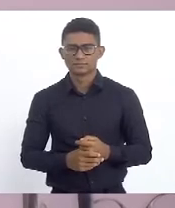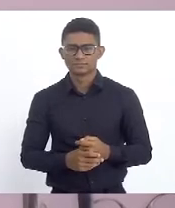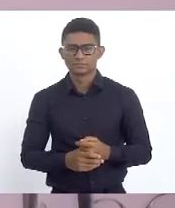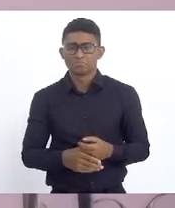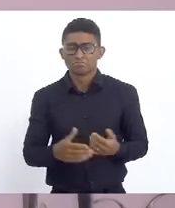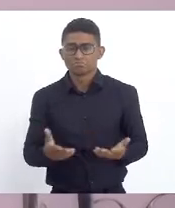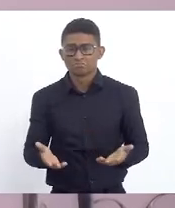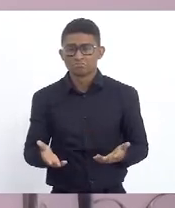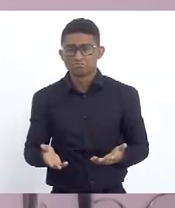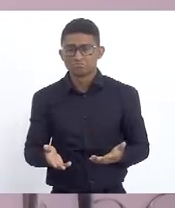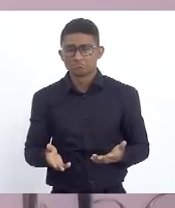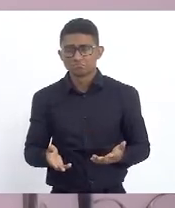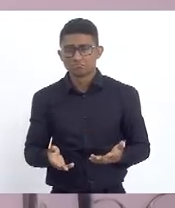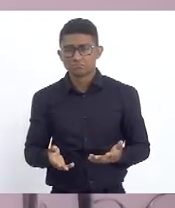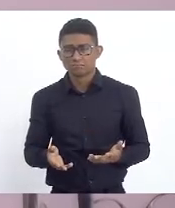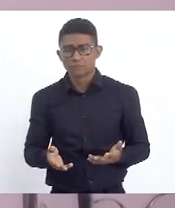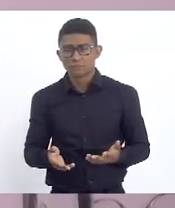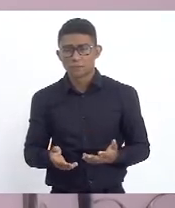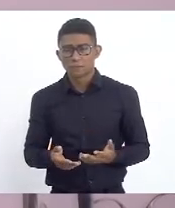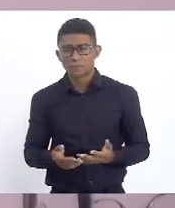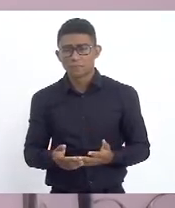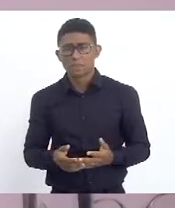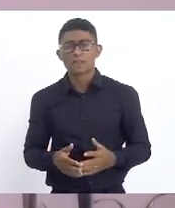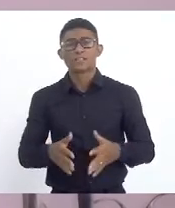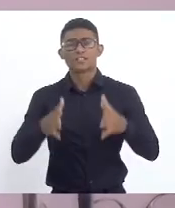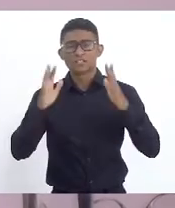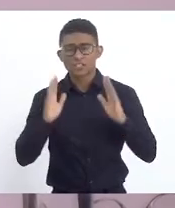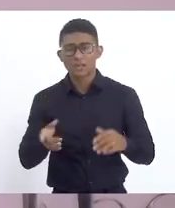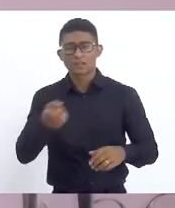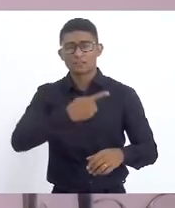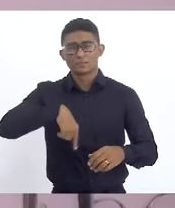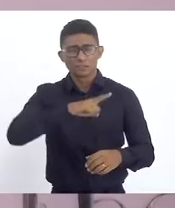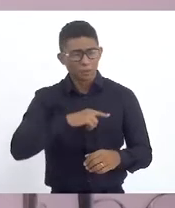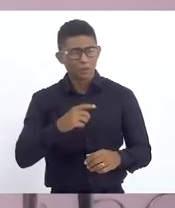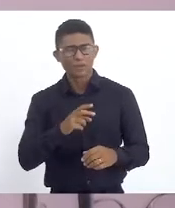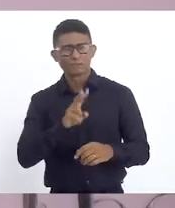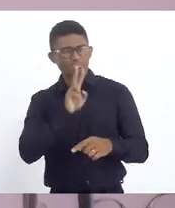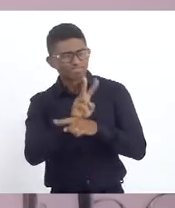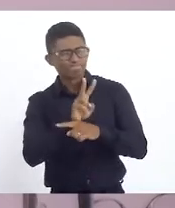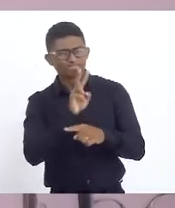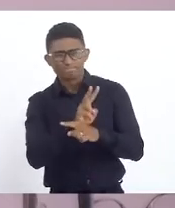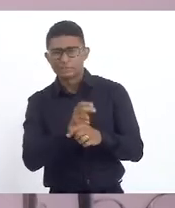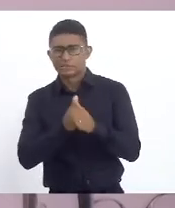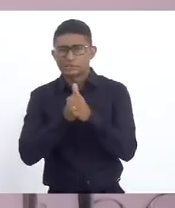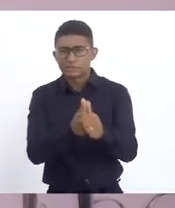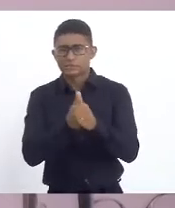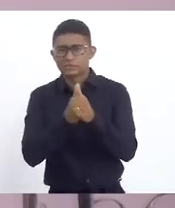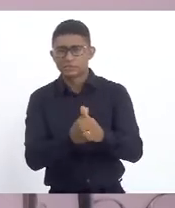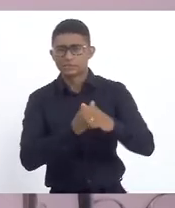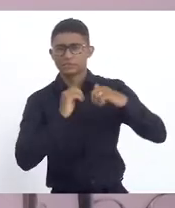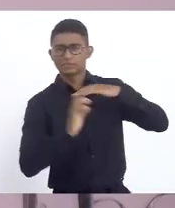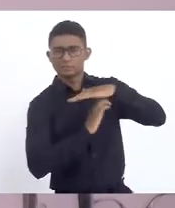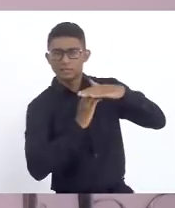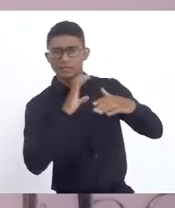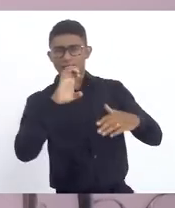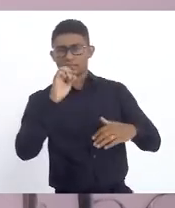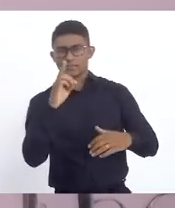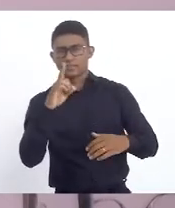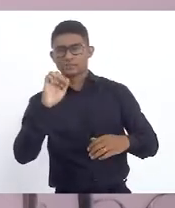podemos, depois de tanto acompanhamento, de idas à SEDAI para debater esse